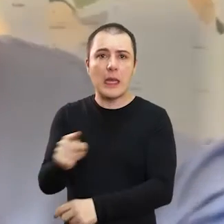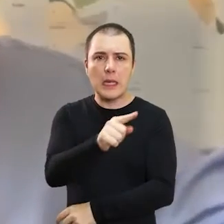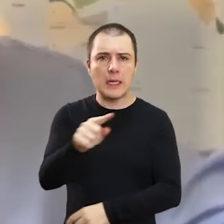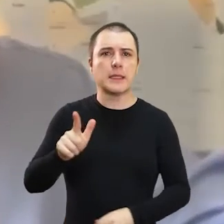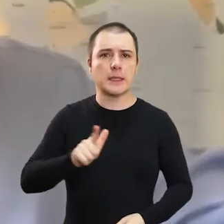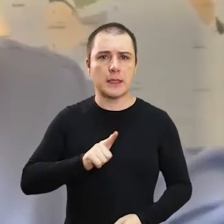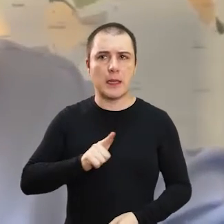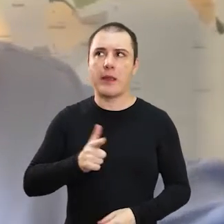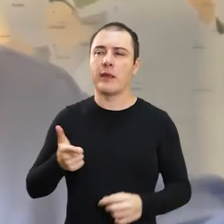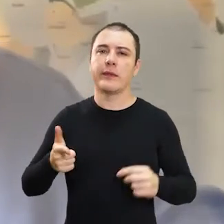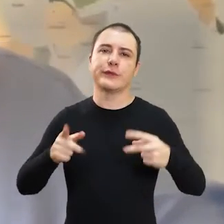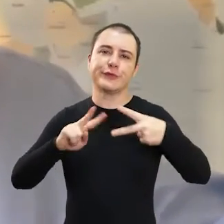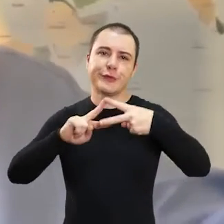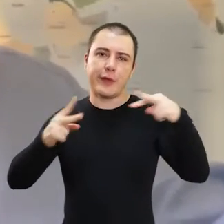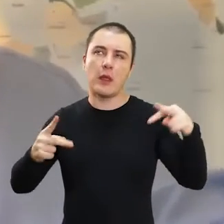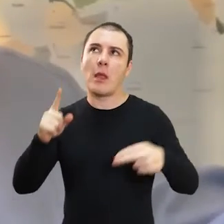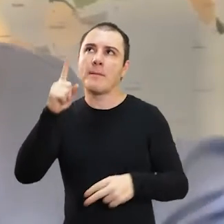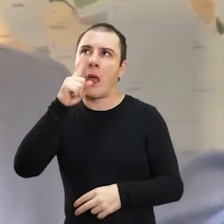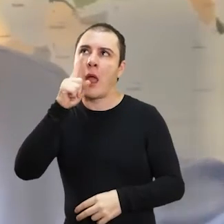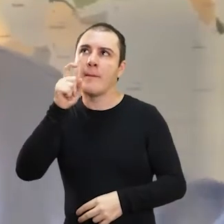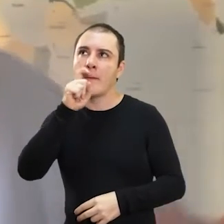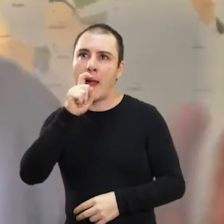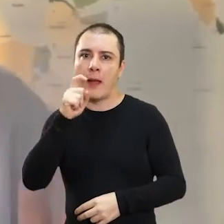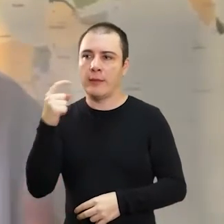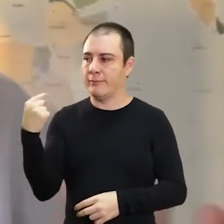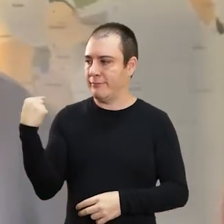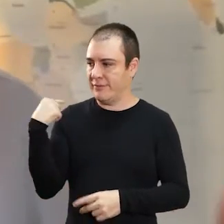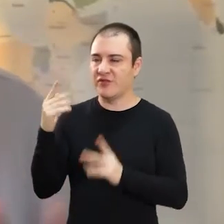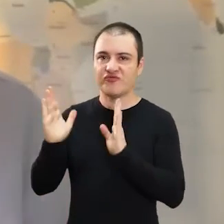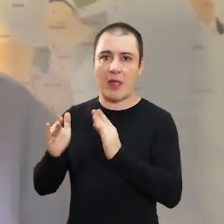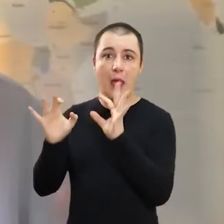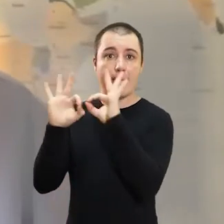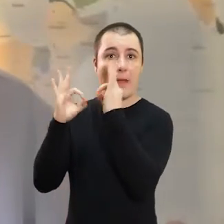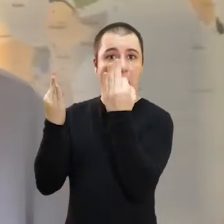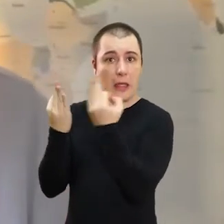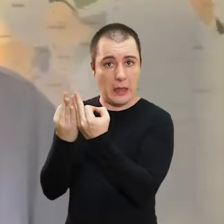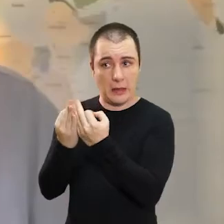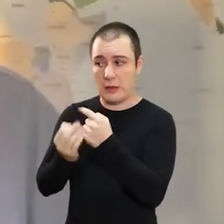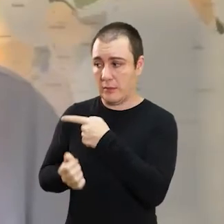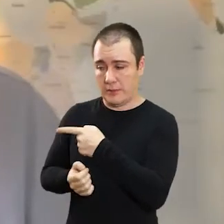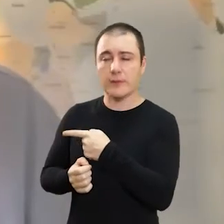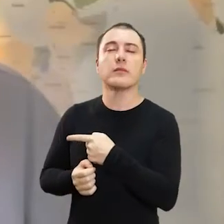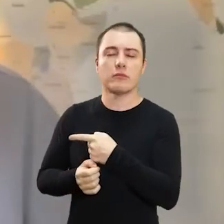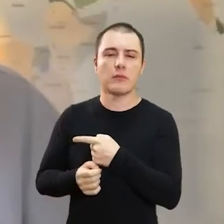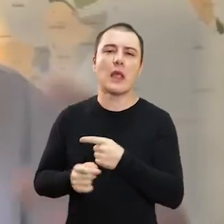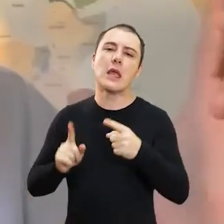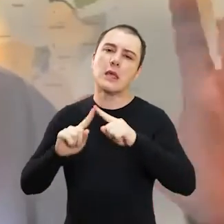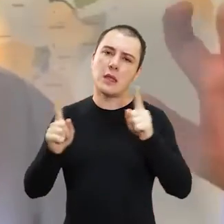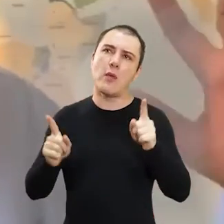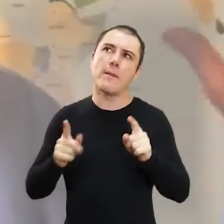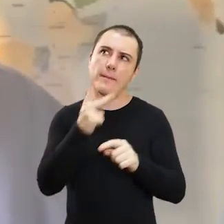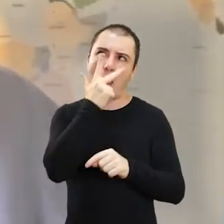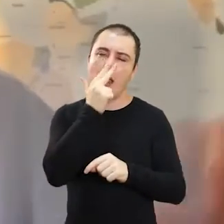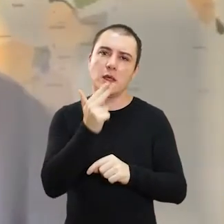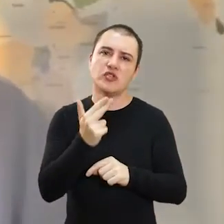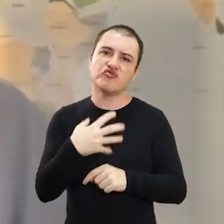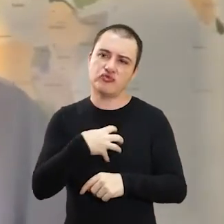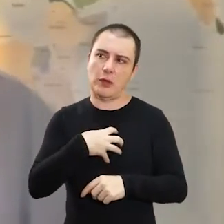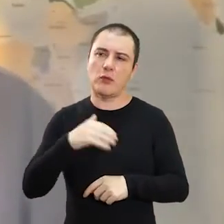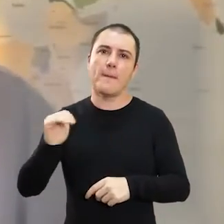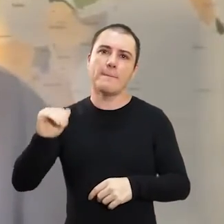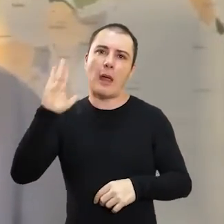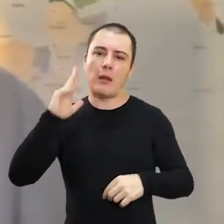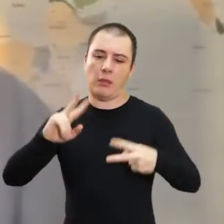que têm uma genética, pai, mãe, não parentes diretos, ela tem sim, geneticamente, né, entre